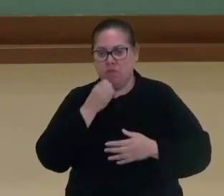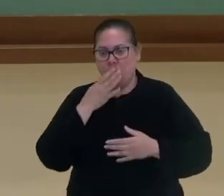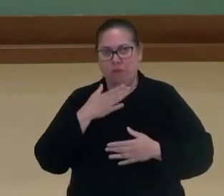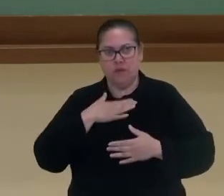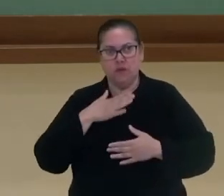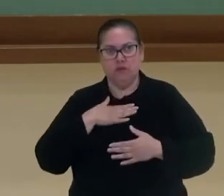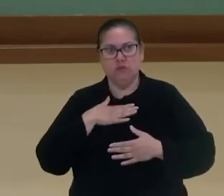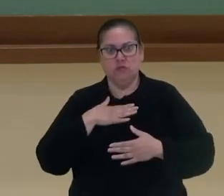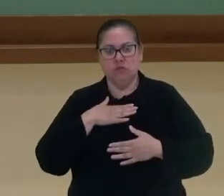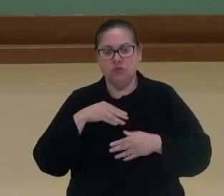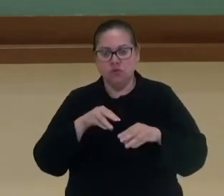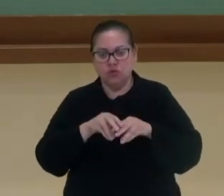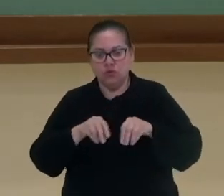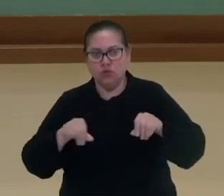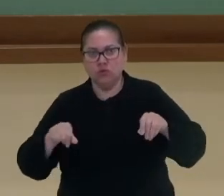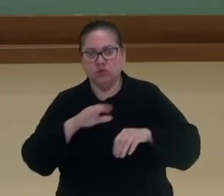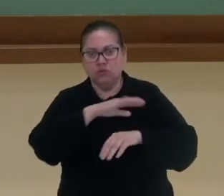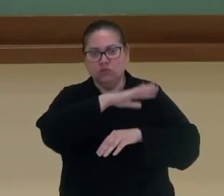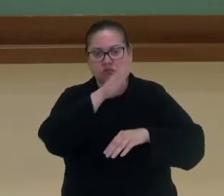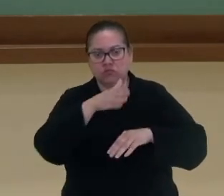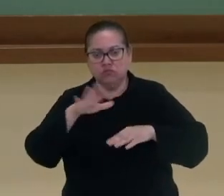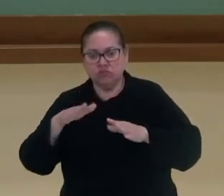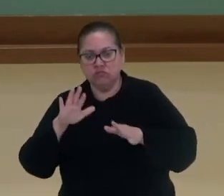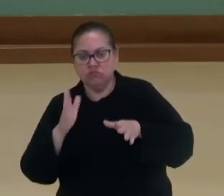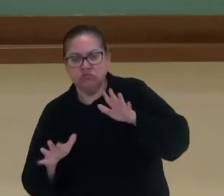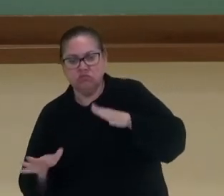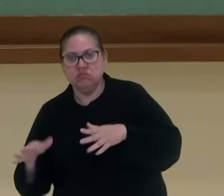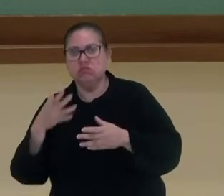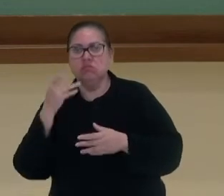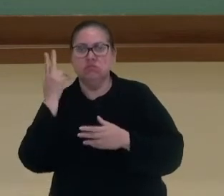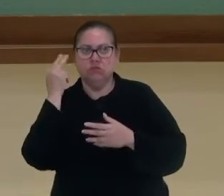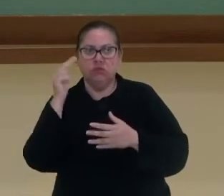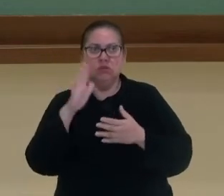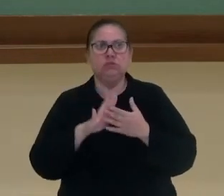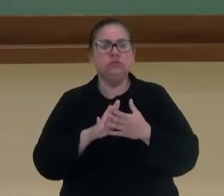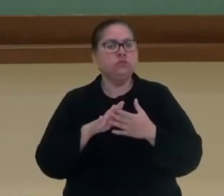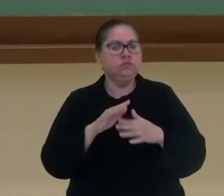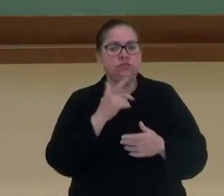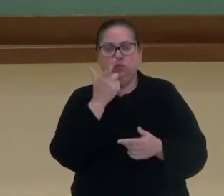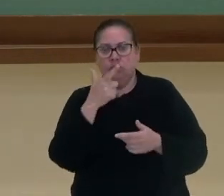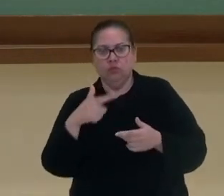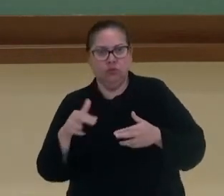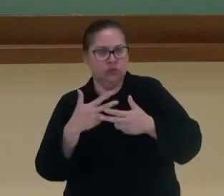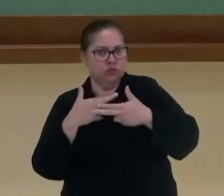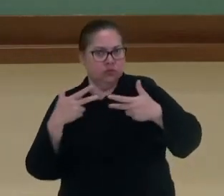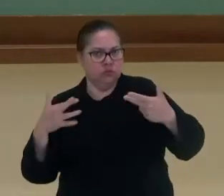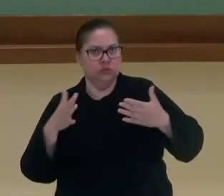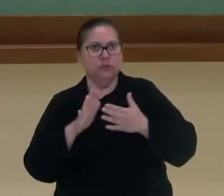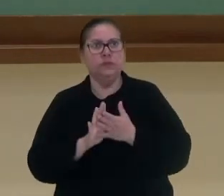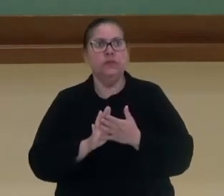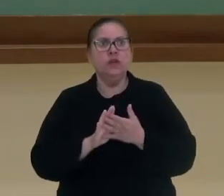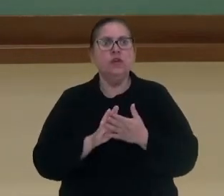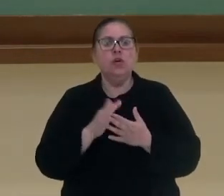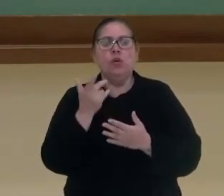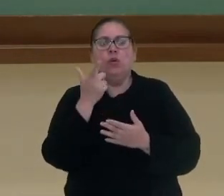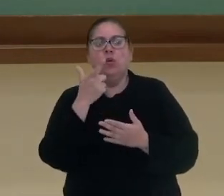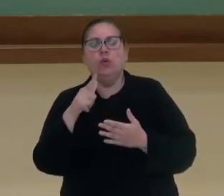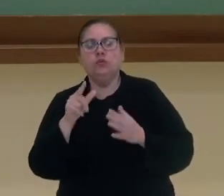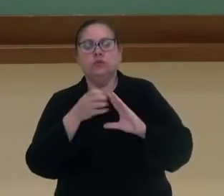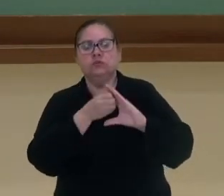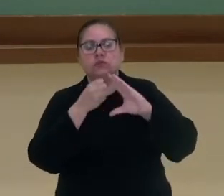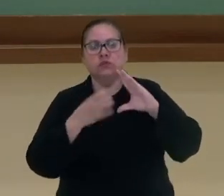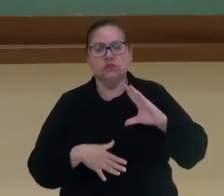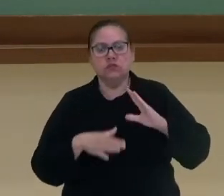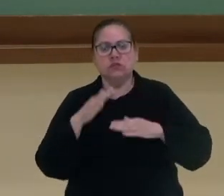por exemplo o solo, o relevo, os acidentes naturais, entre outros ali. E outras